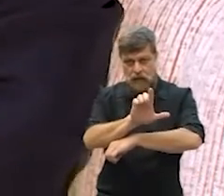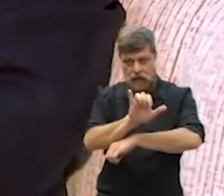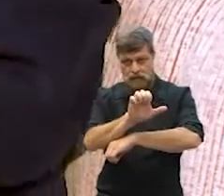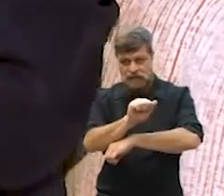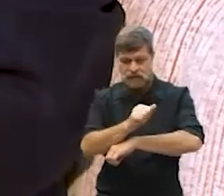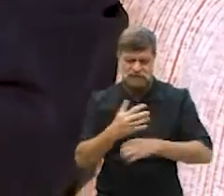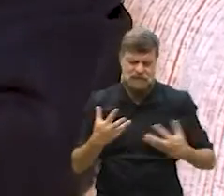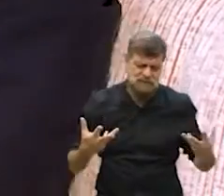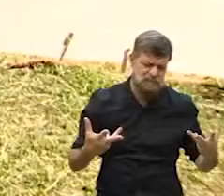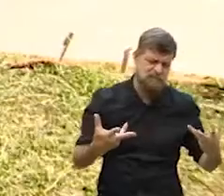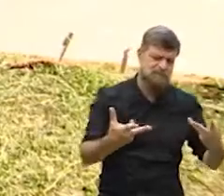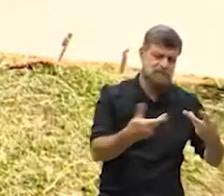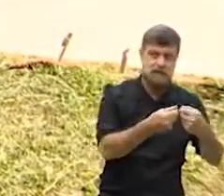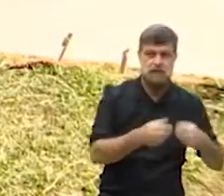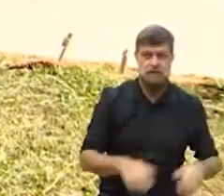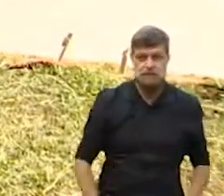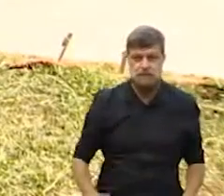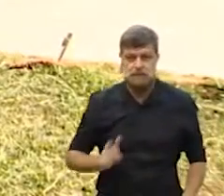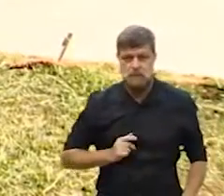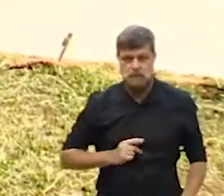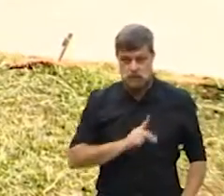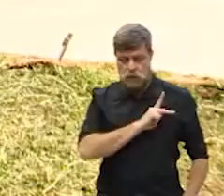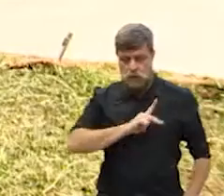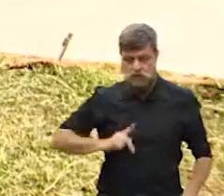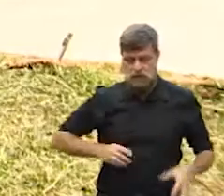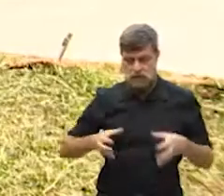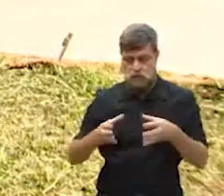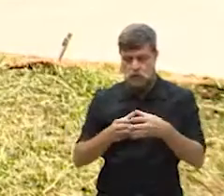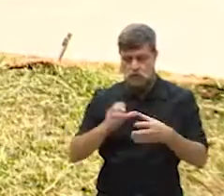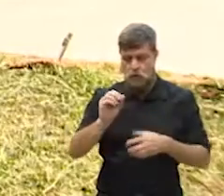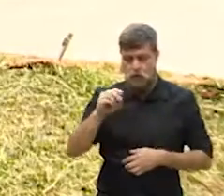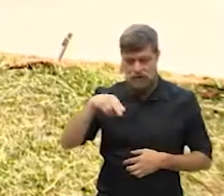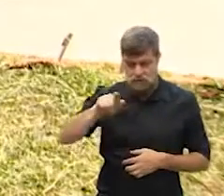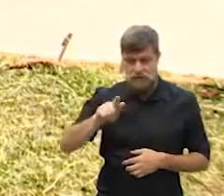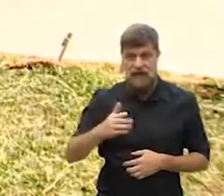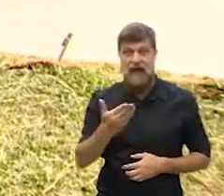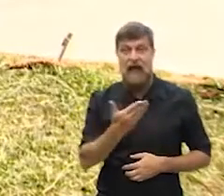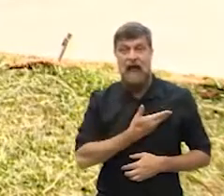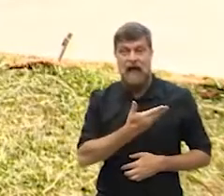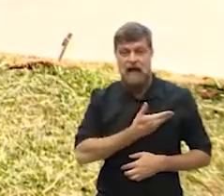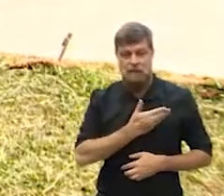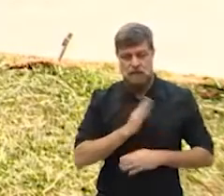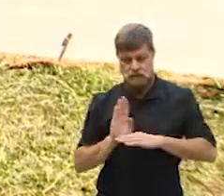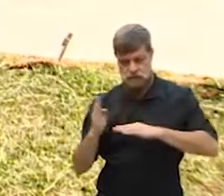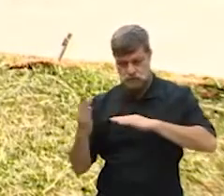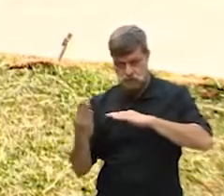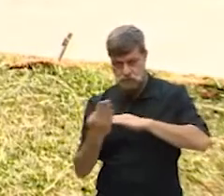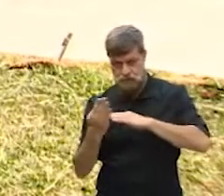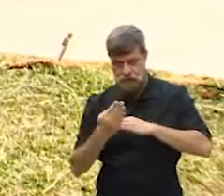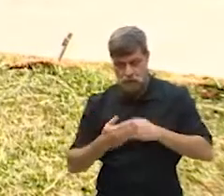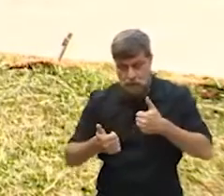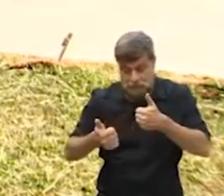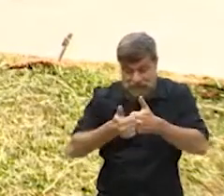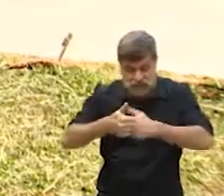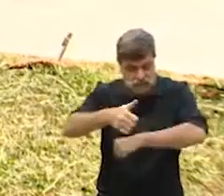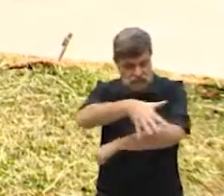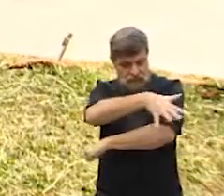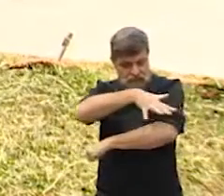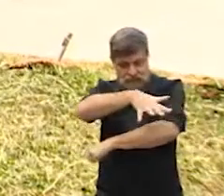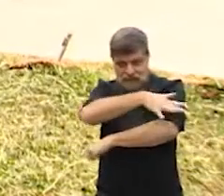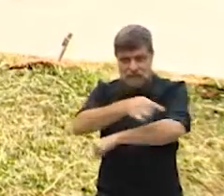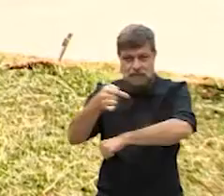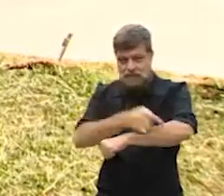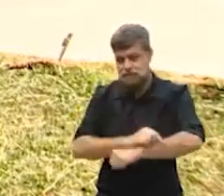aquele encanto, né? O presidente da ONG Sociedade Amigos do Bairro Jardim Eulina, que fica ao lado da